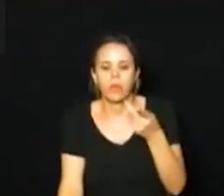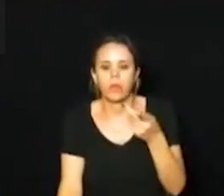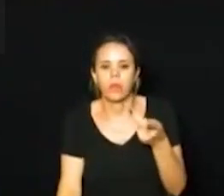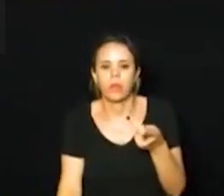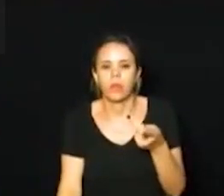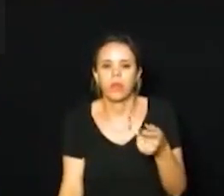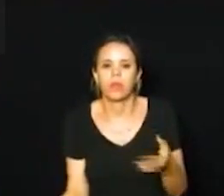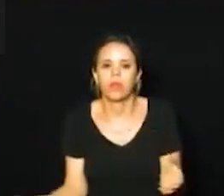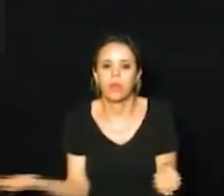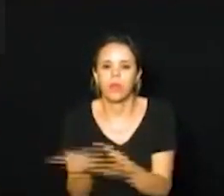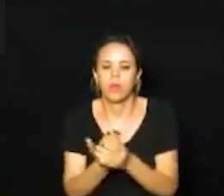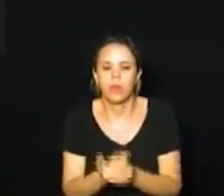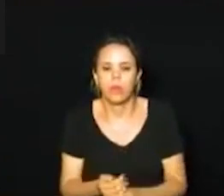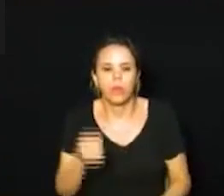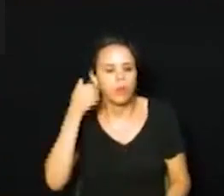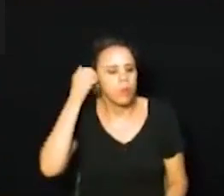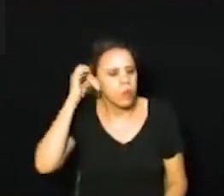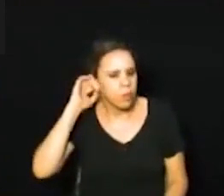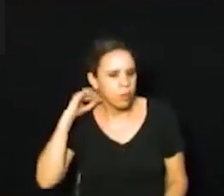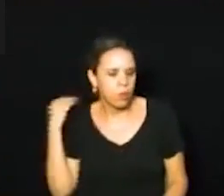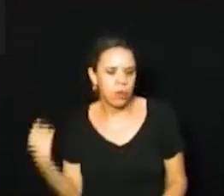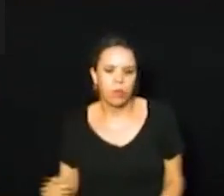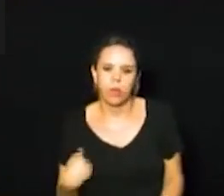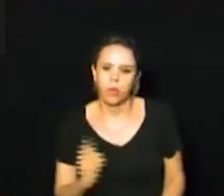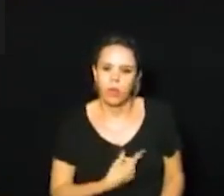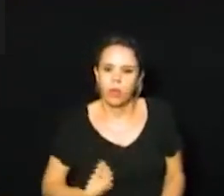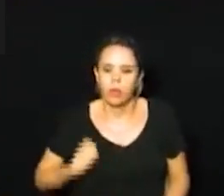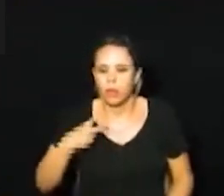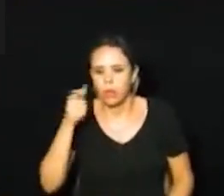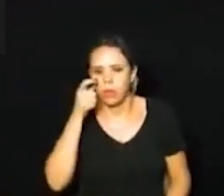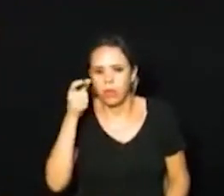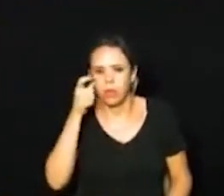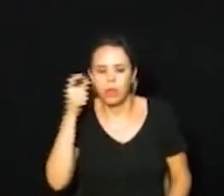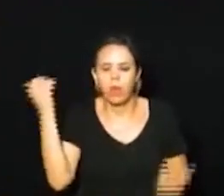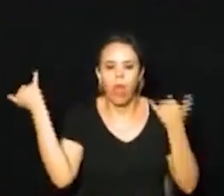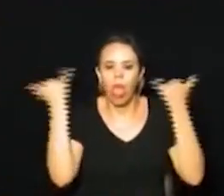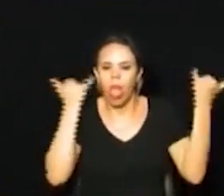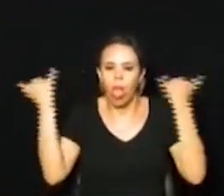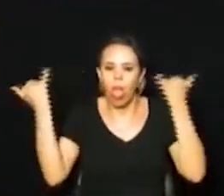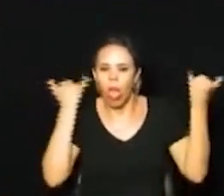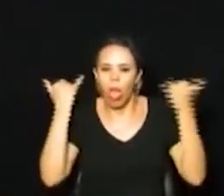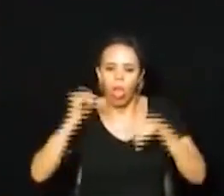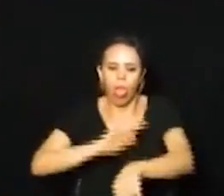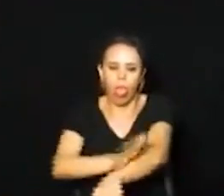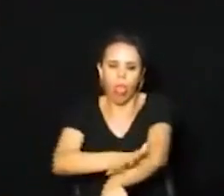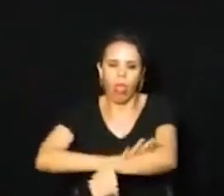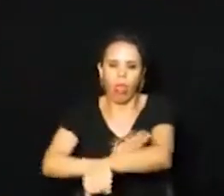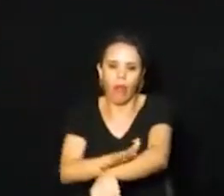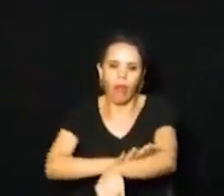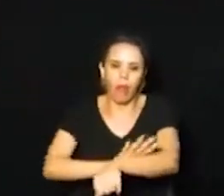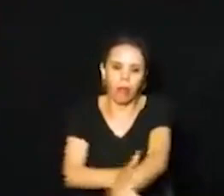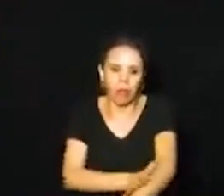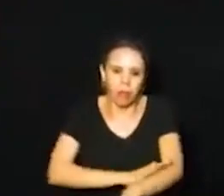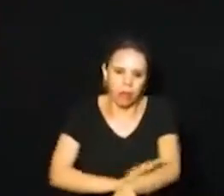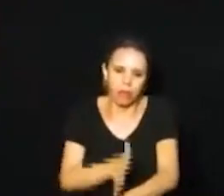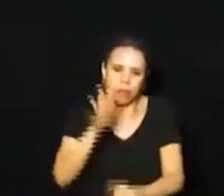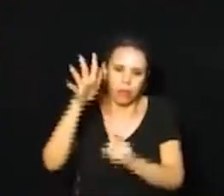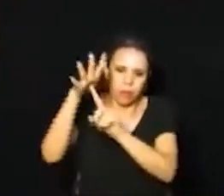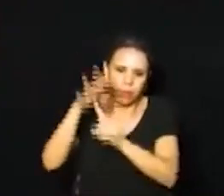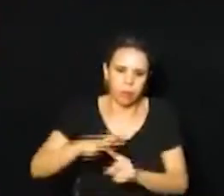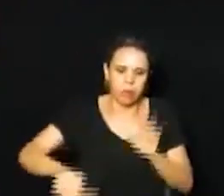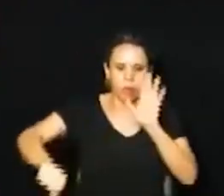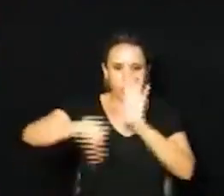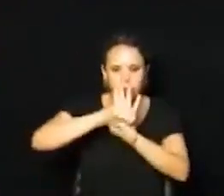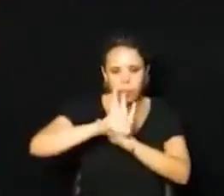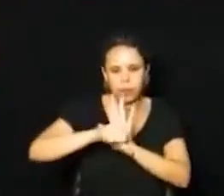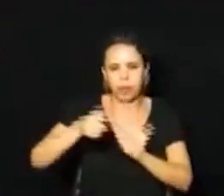vai pagar presente correndo overlord nós estamos ouvindo aqui manifestações assista mpç3 sismo